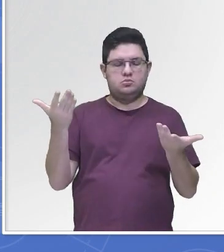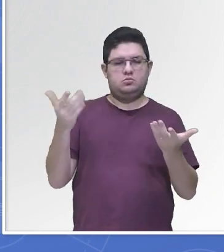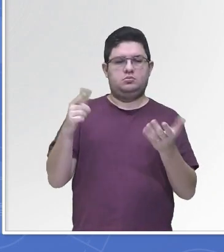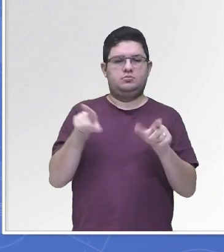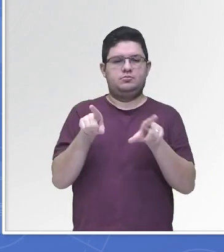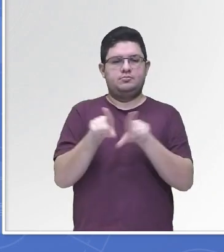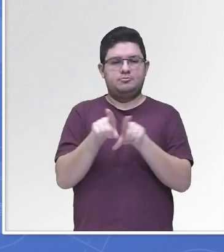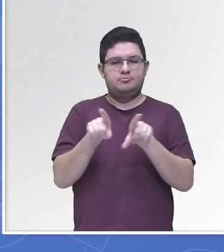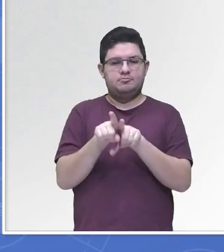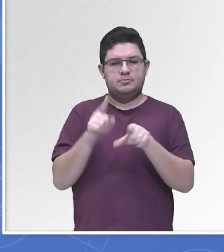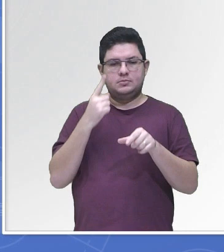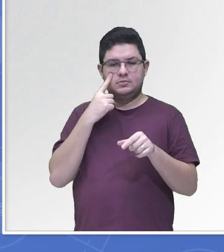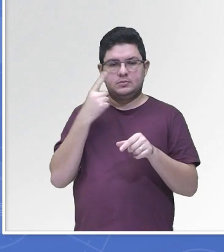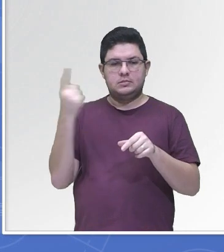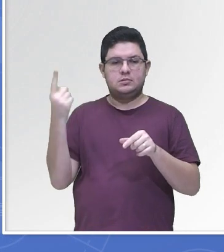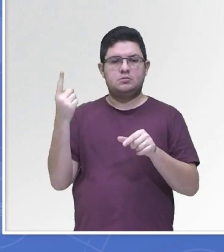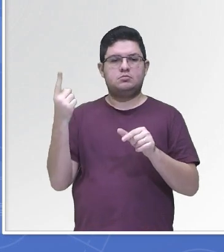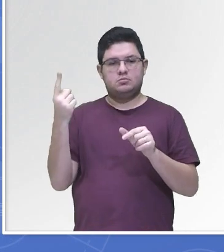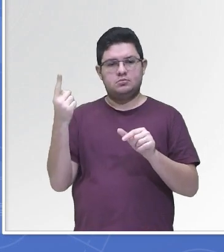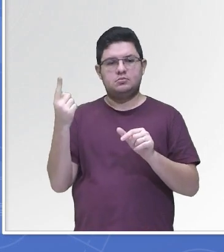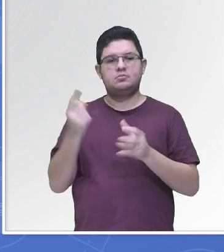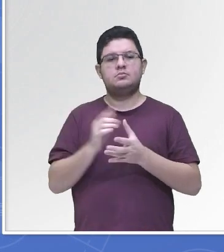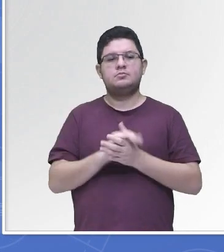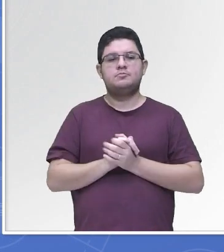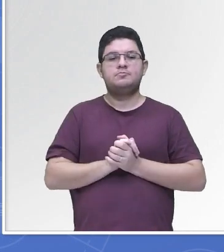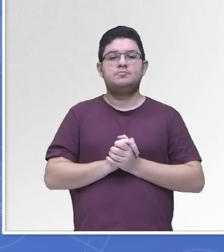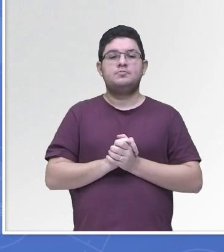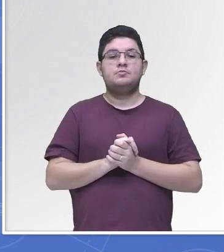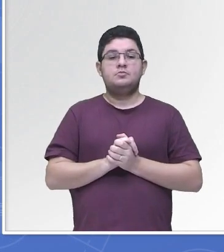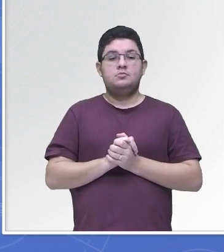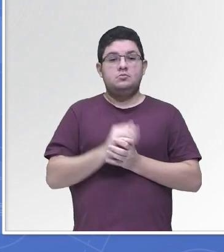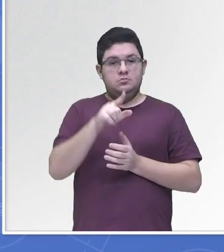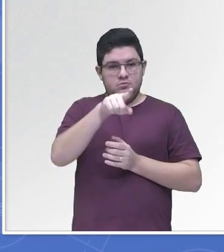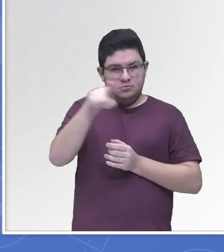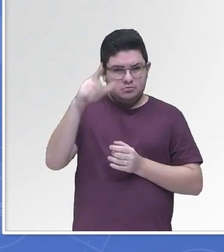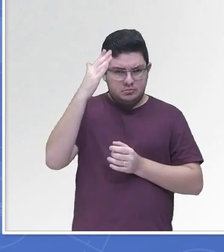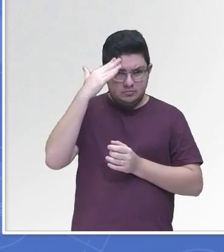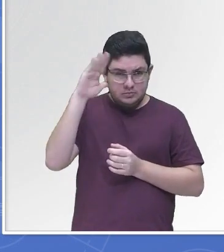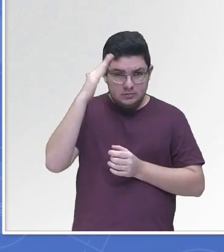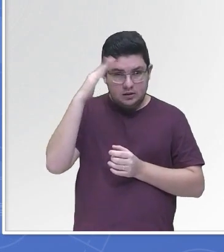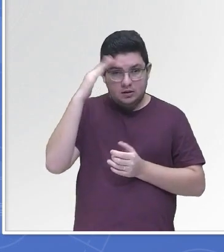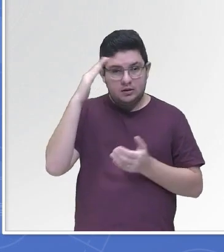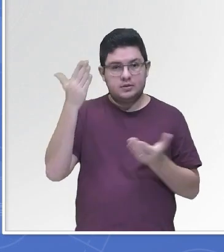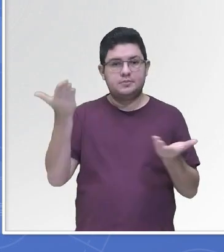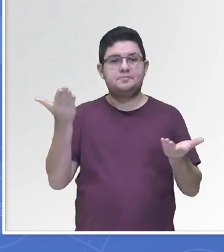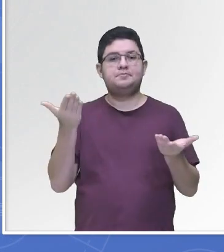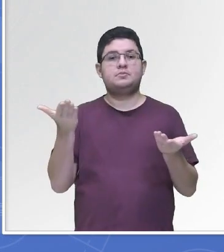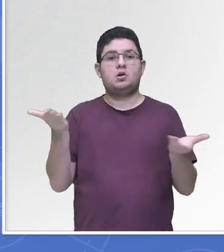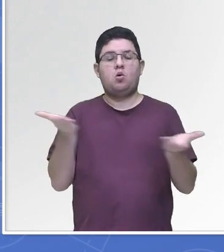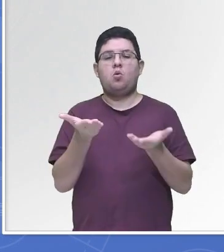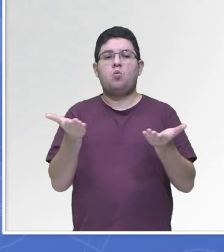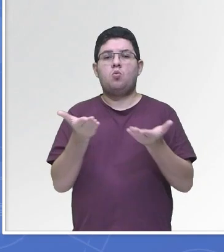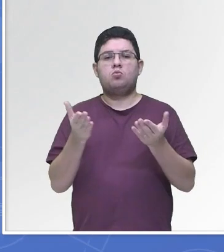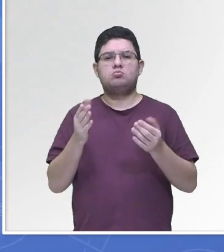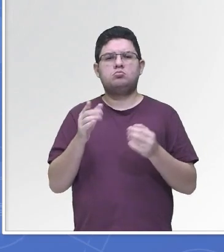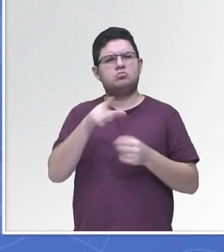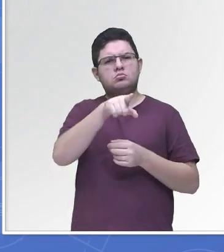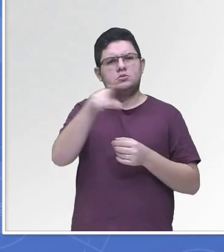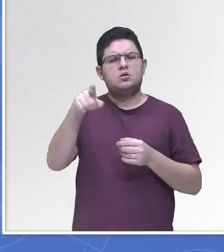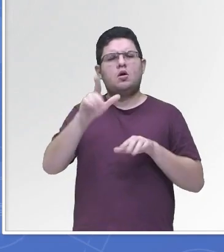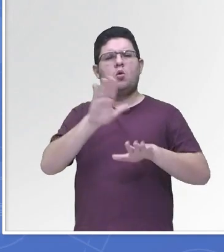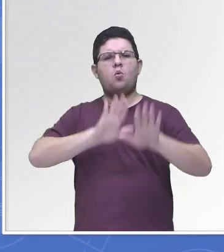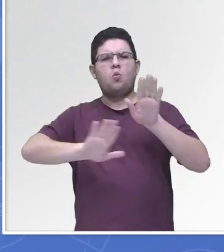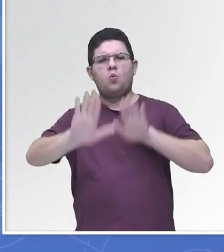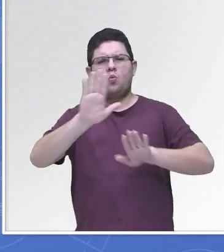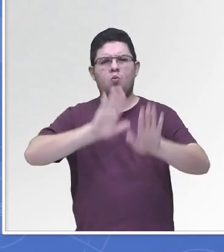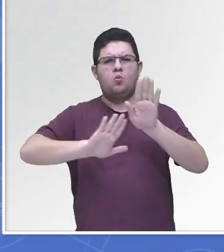realização, né? Para fins ligados ao poder. Vocês estão me entendendo isso daí? Temos que tomar cuidado. Temos que tomar